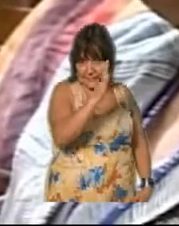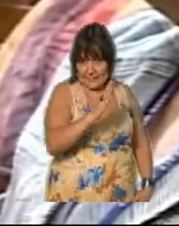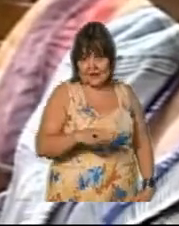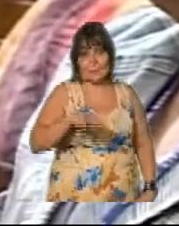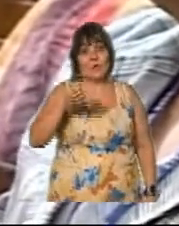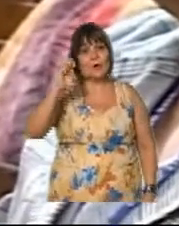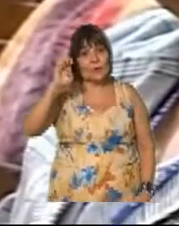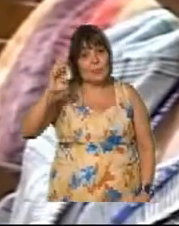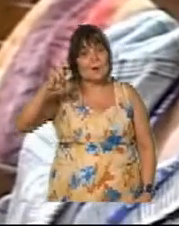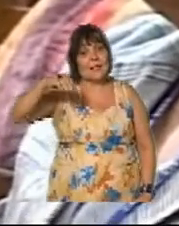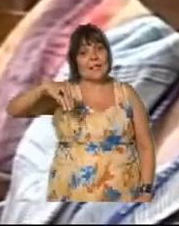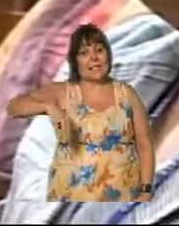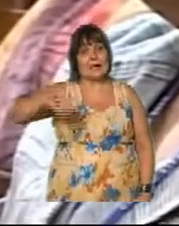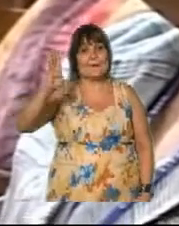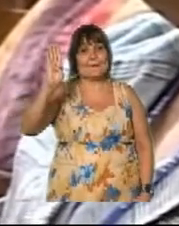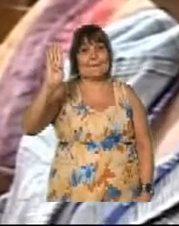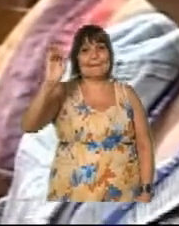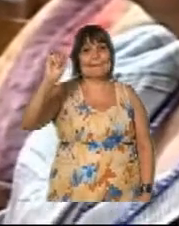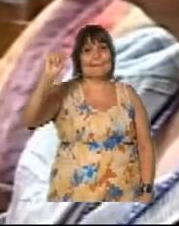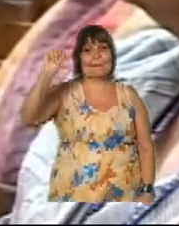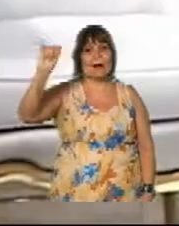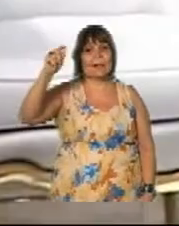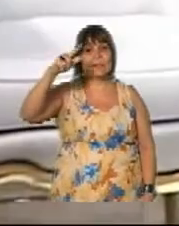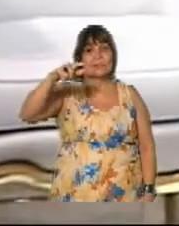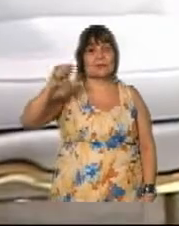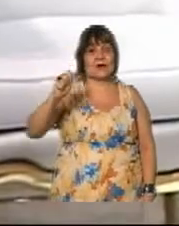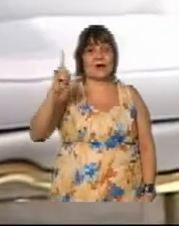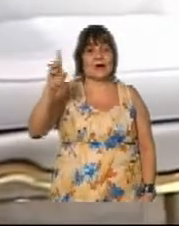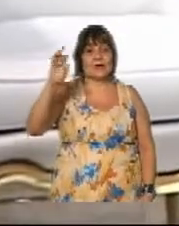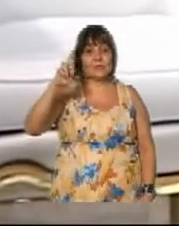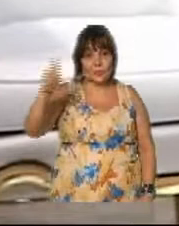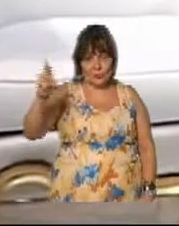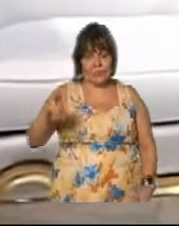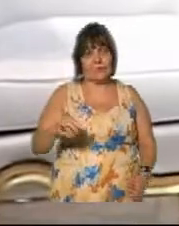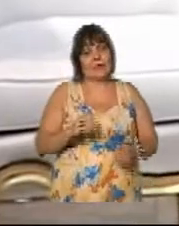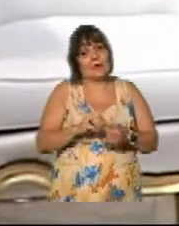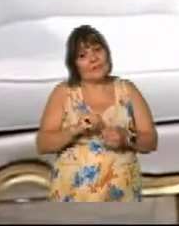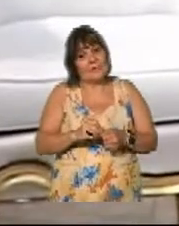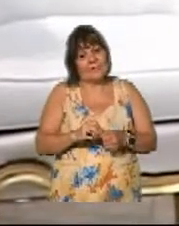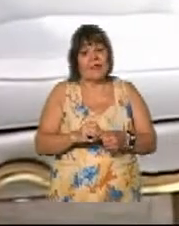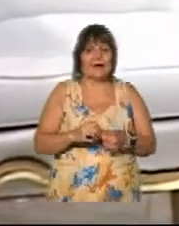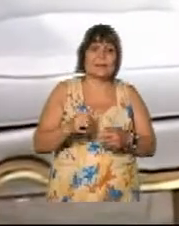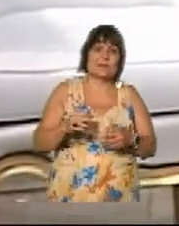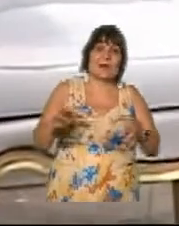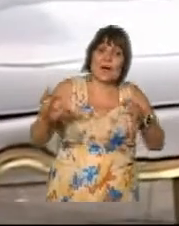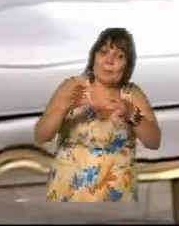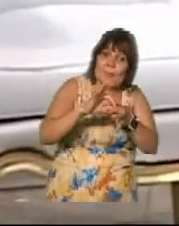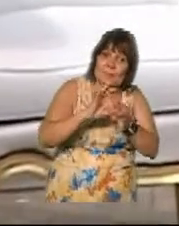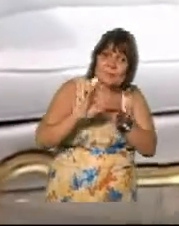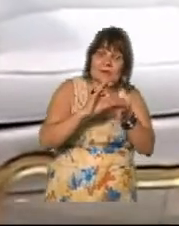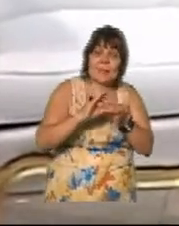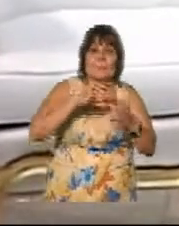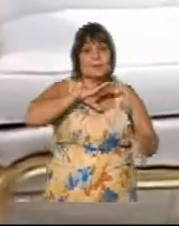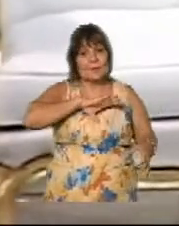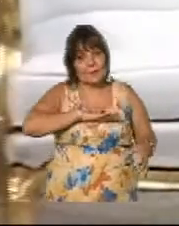embaixador estará fazendo o quê? Promovendo encontros sociais, promovendo negócios, promovendo intercâmbio, ligação